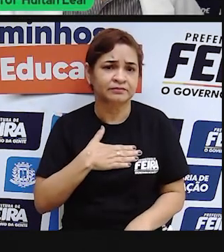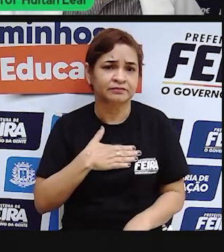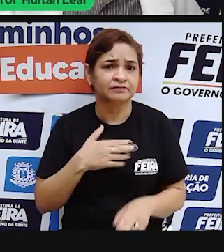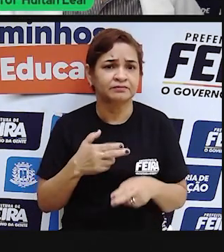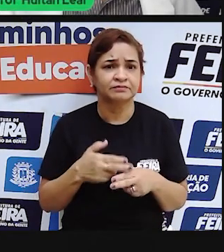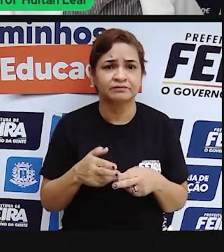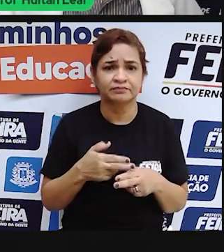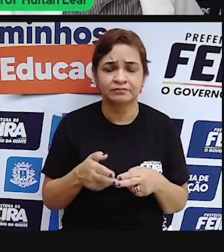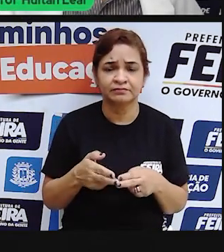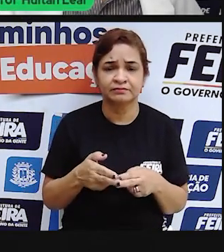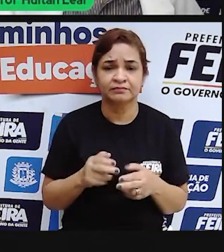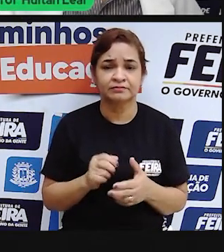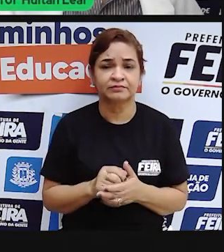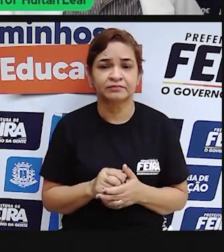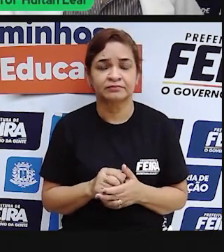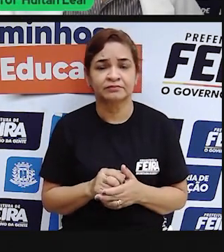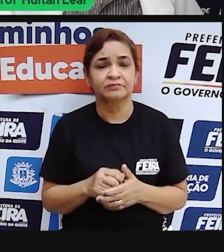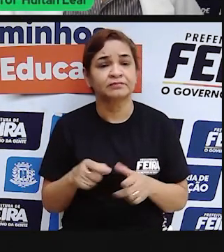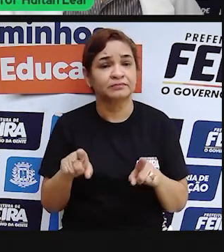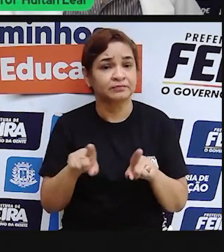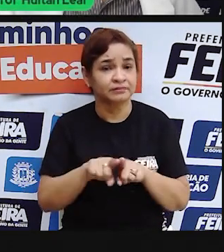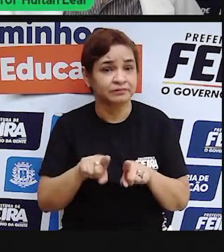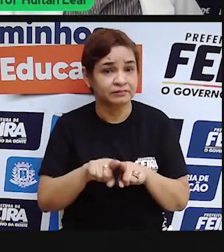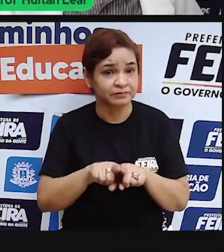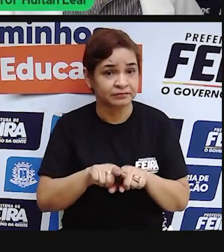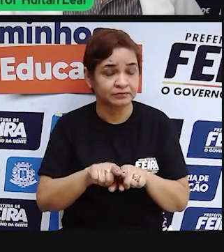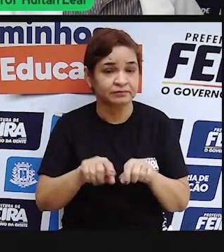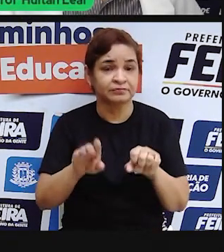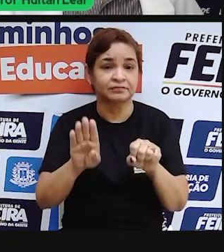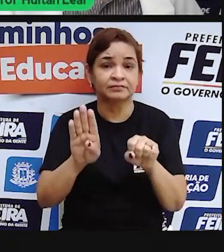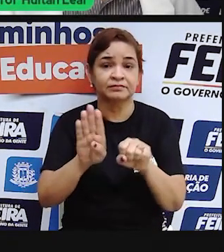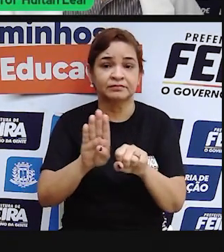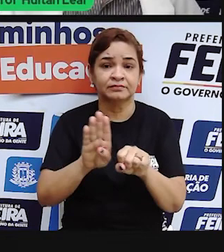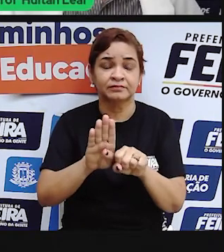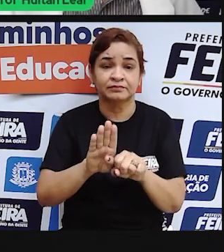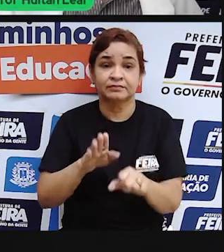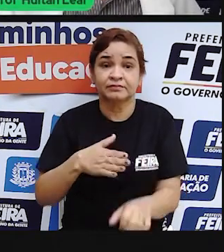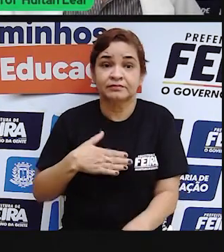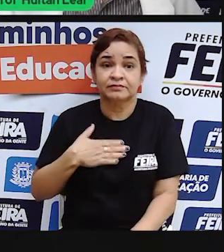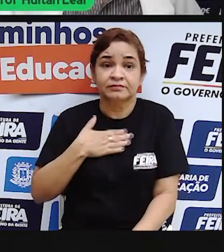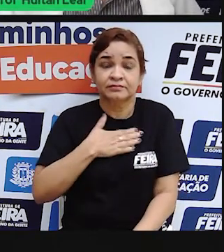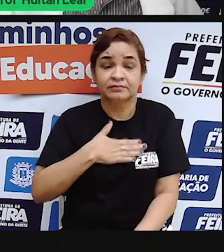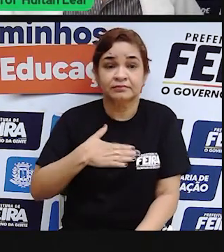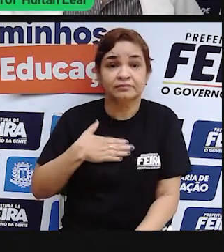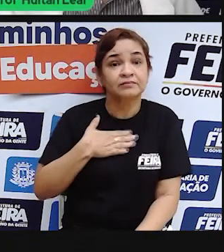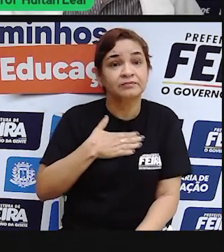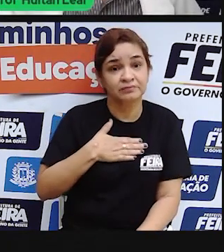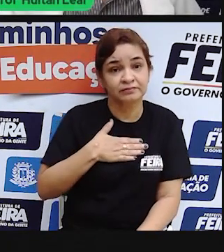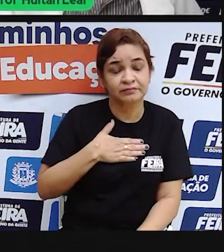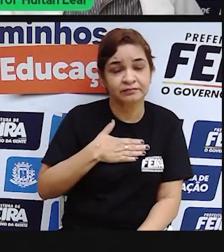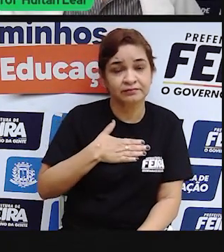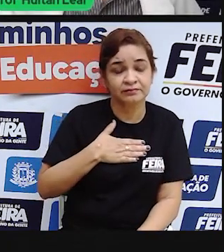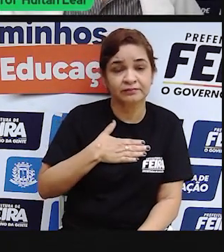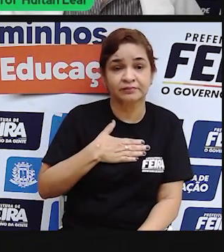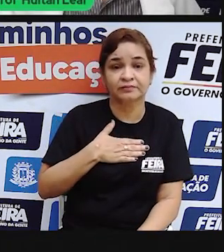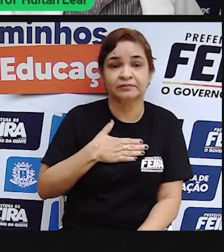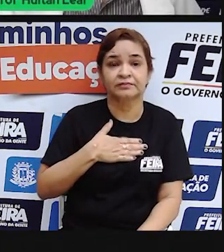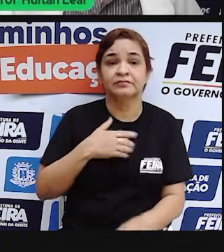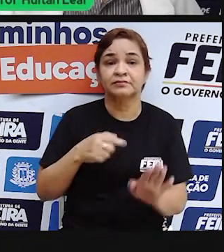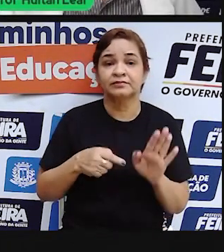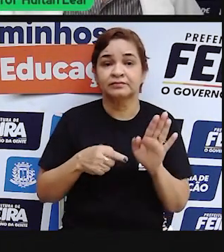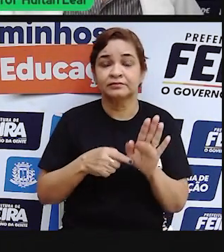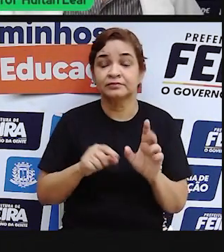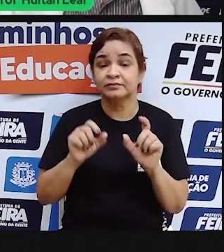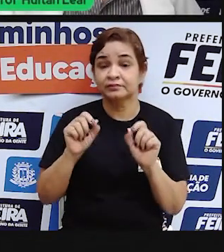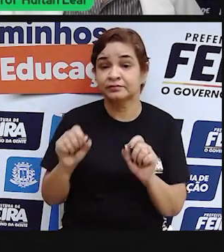chocolate. Chocolate também é um substantivo. A ação de gostar está sendo direcionada a quem? Qual é